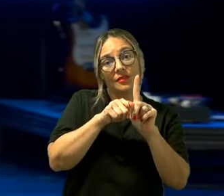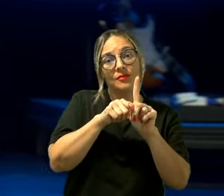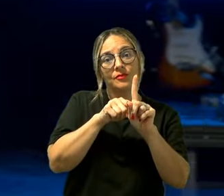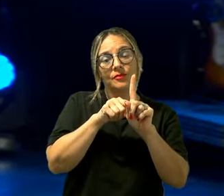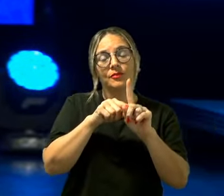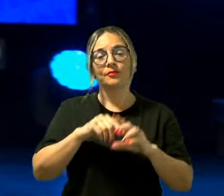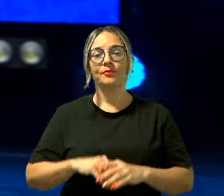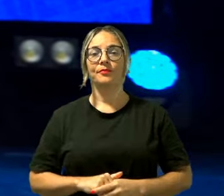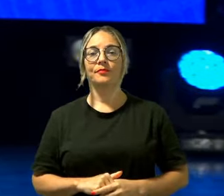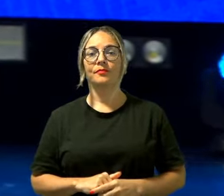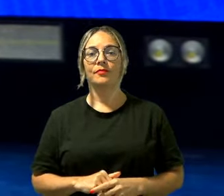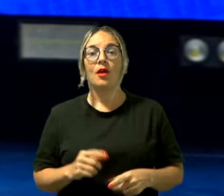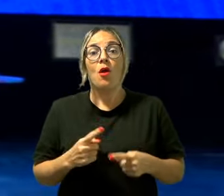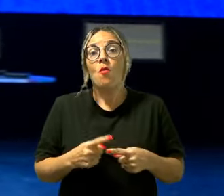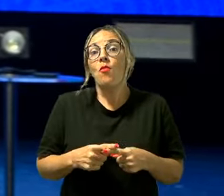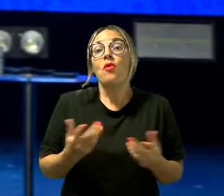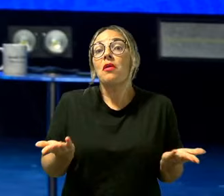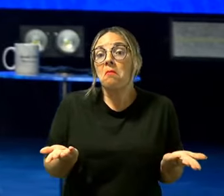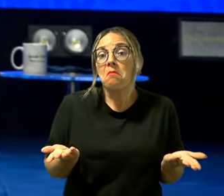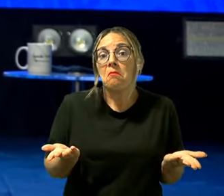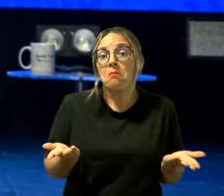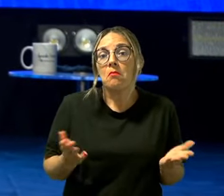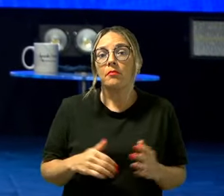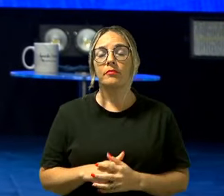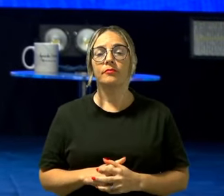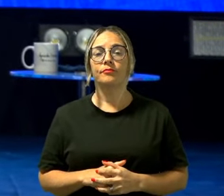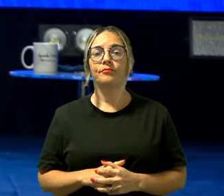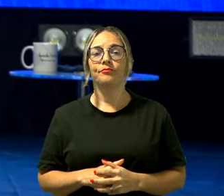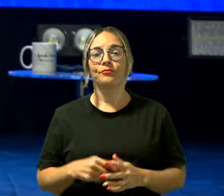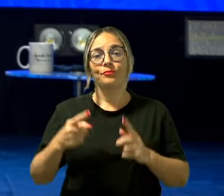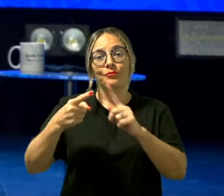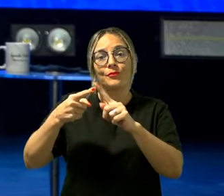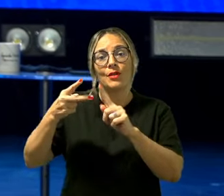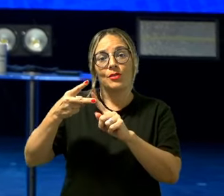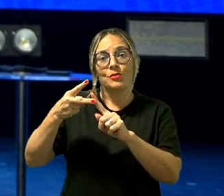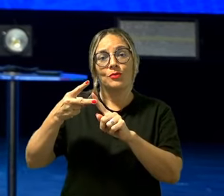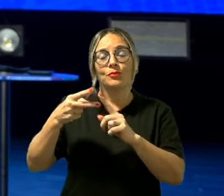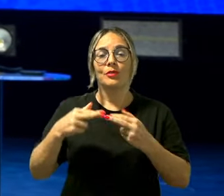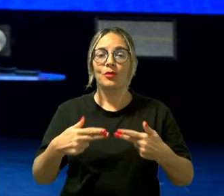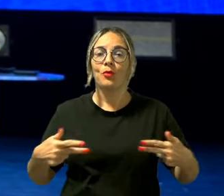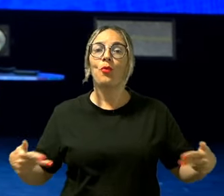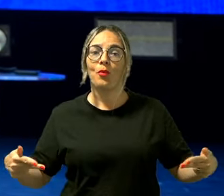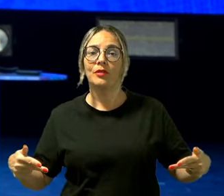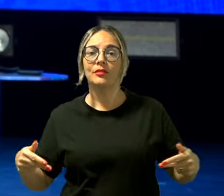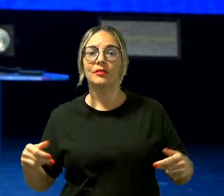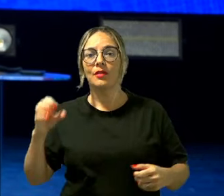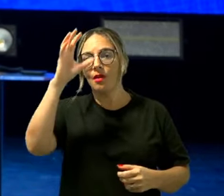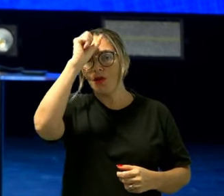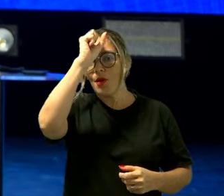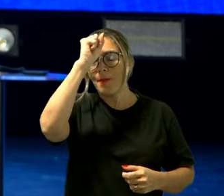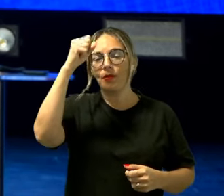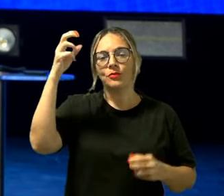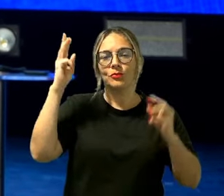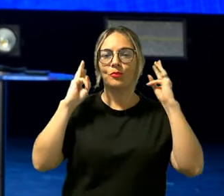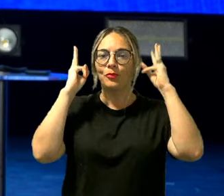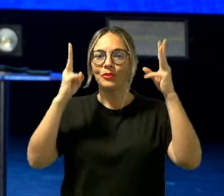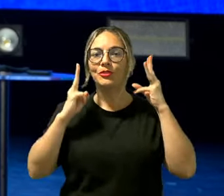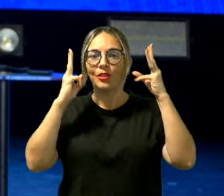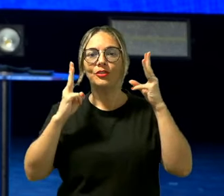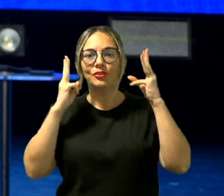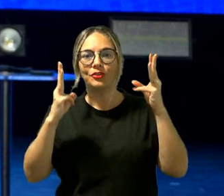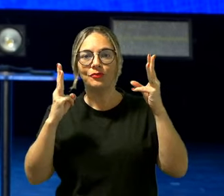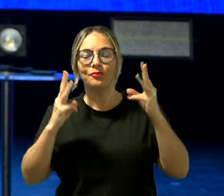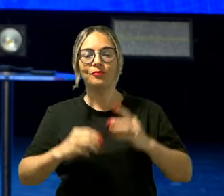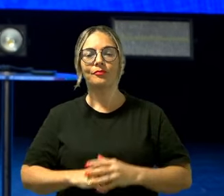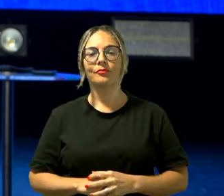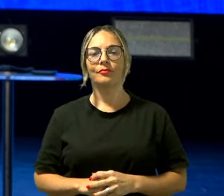Por quê? Segunda coisa que eu aprendo com Moisés: antes do seu nascimento, quem determina aquilo que